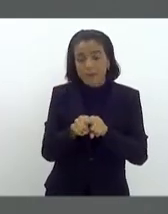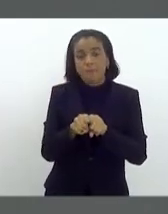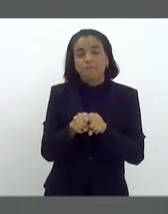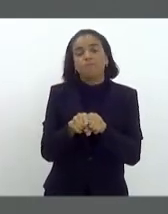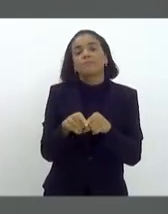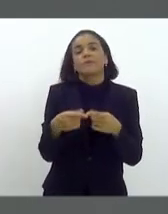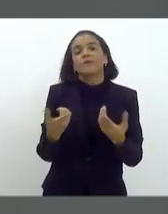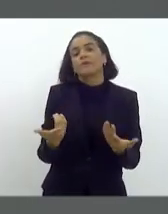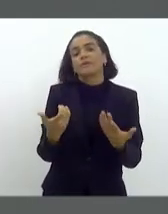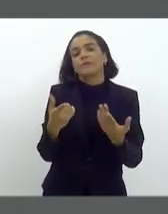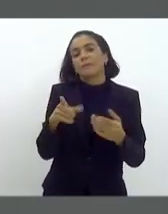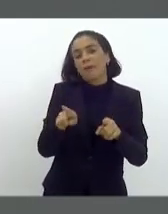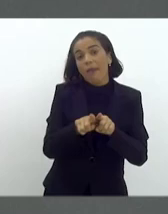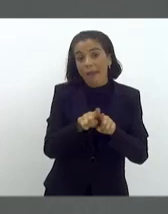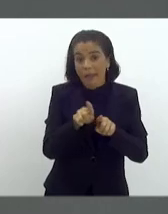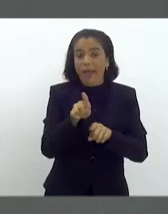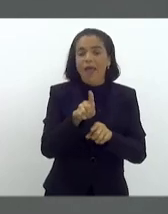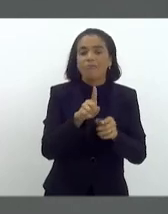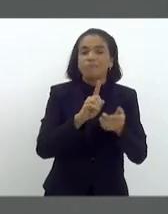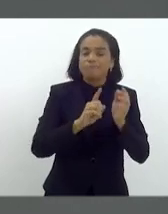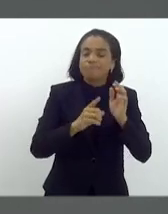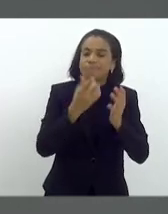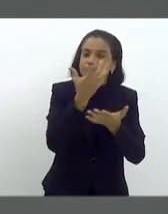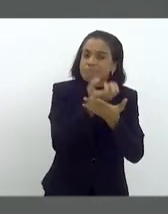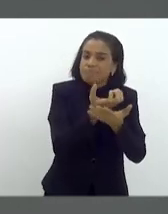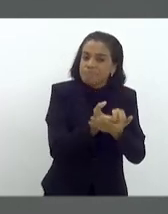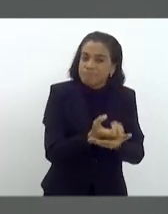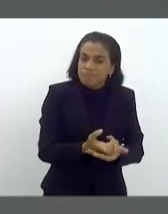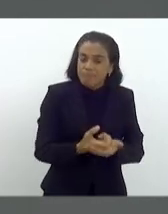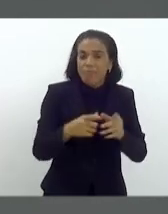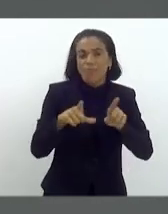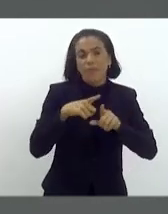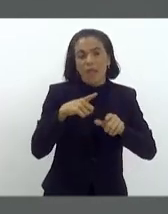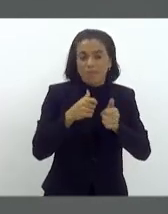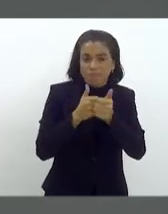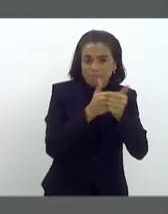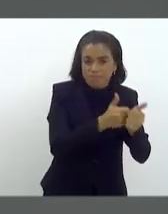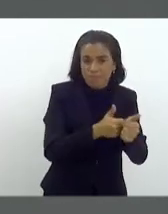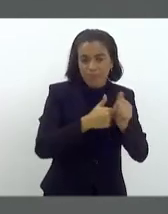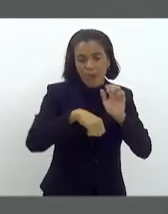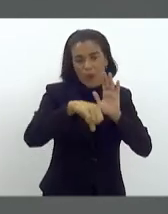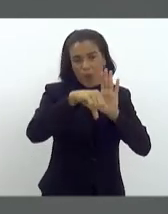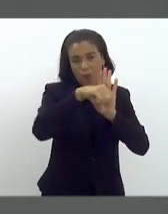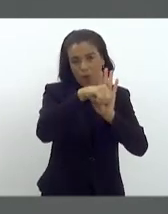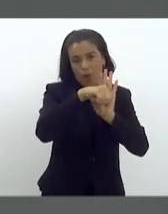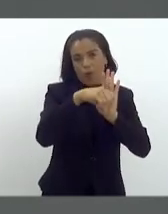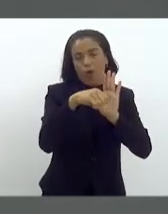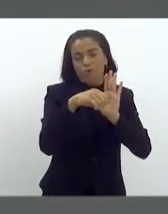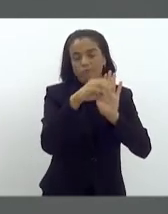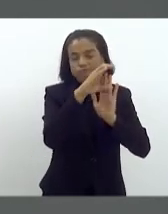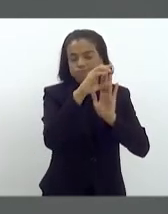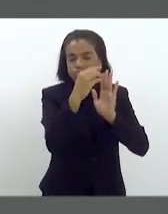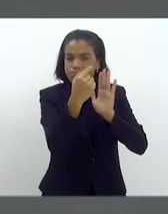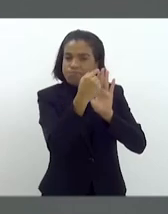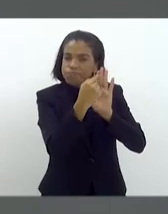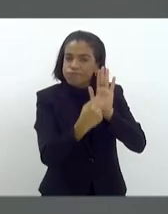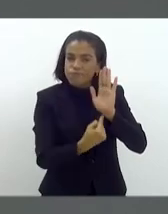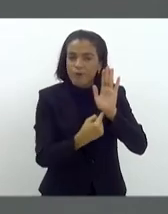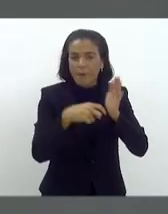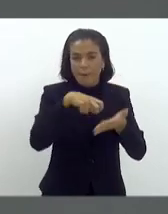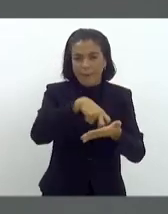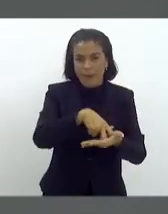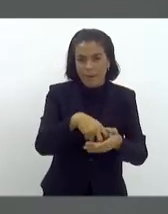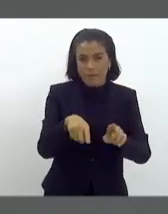tratar de uma prova digital ela também vai ter que seguir as diretrizes do Código Processual Penal Então hoje em dia a gente tem que pensar no respeito a cadeia de